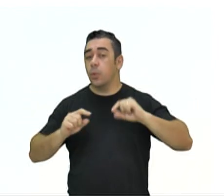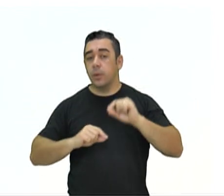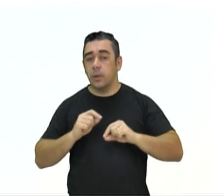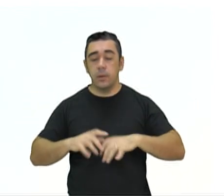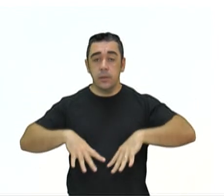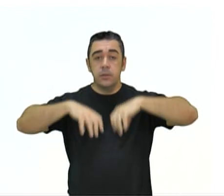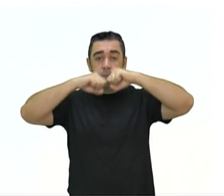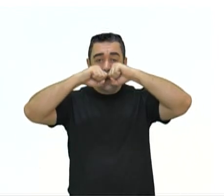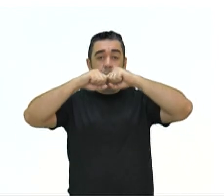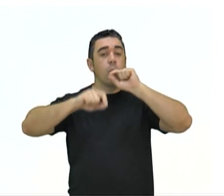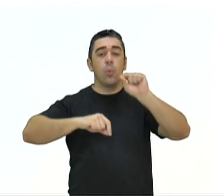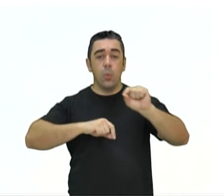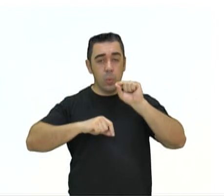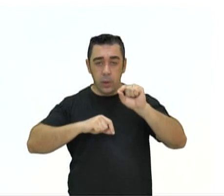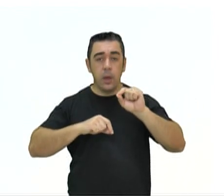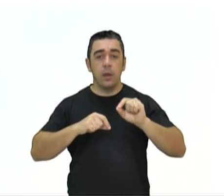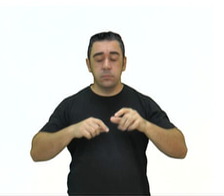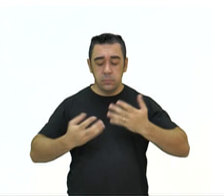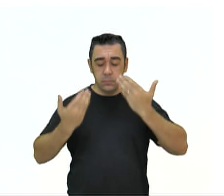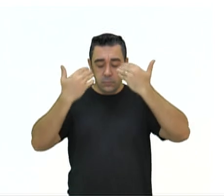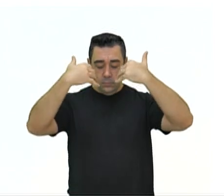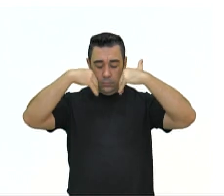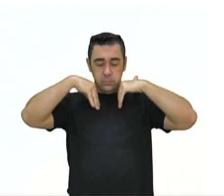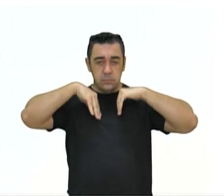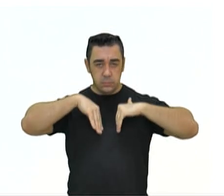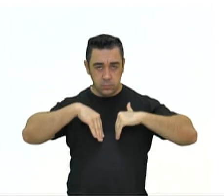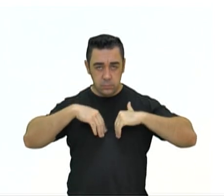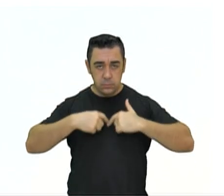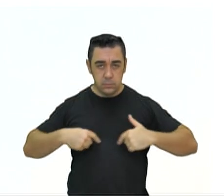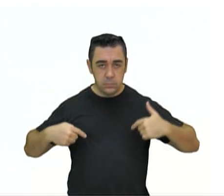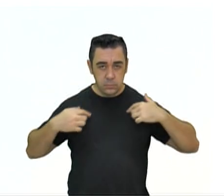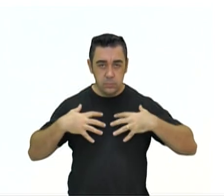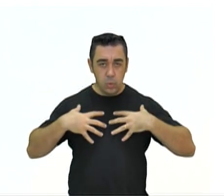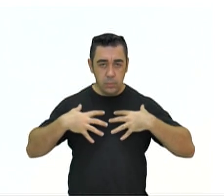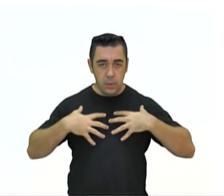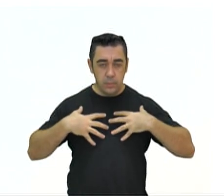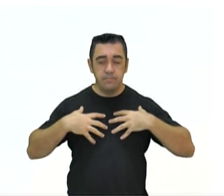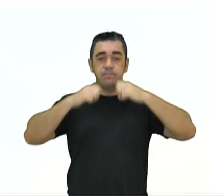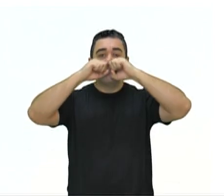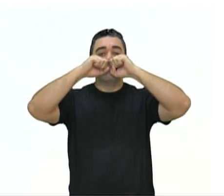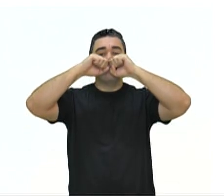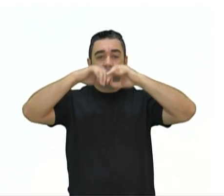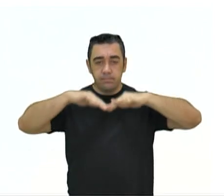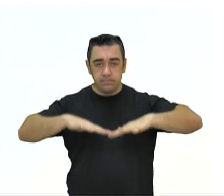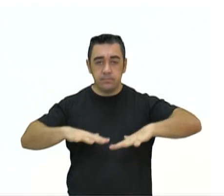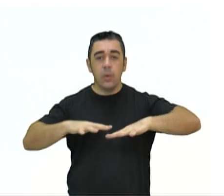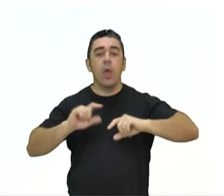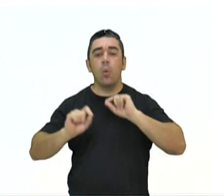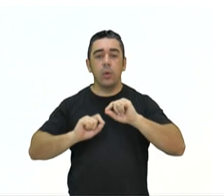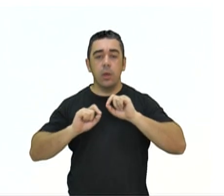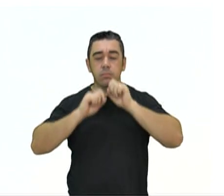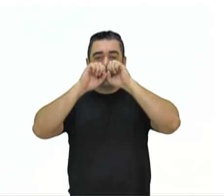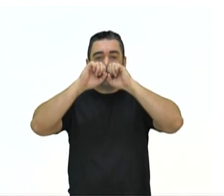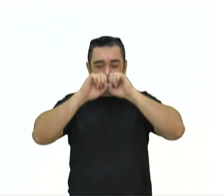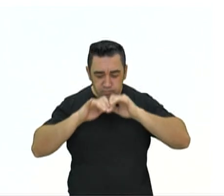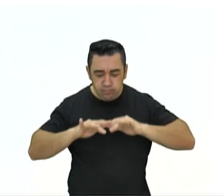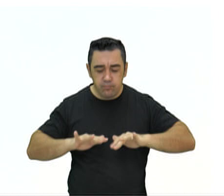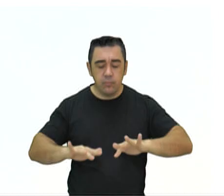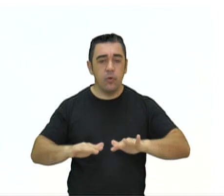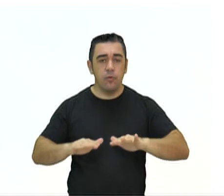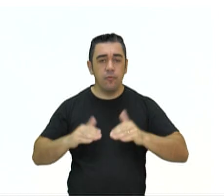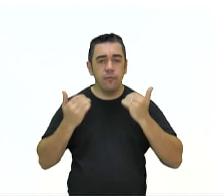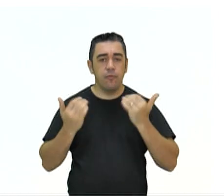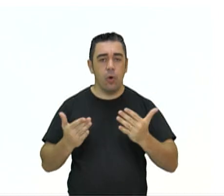ato físico de inserir o ar nos pulmões e a expiração é o ato físico de pôr o ar que existe dentro dos pulmões para fora. Então fica fácil,